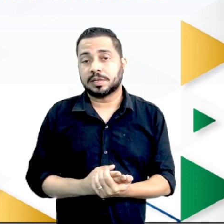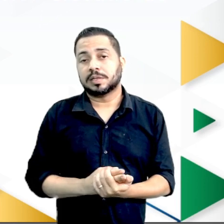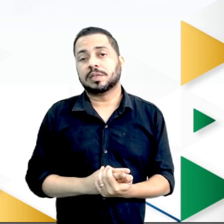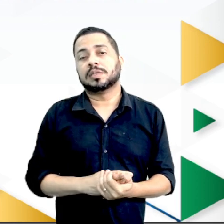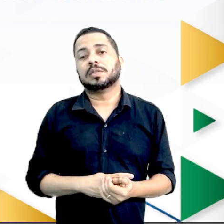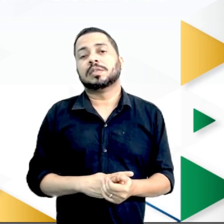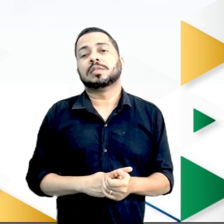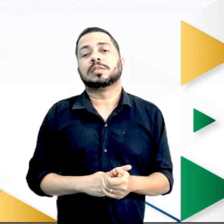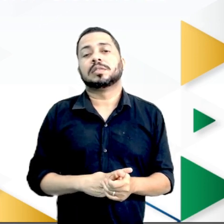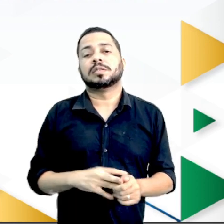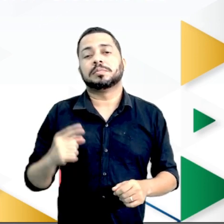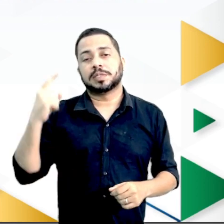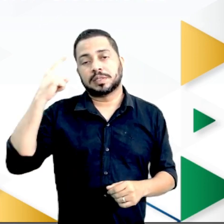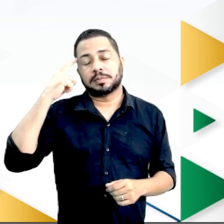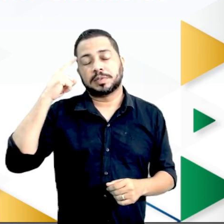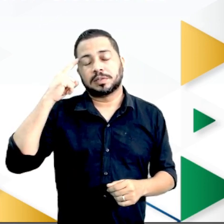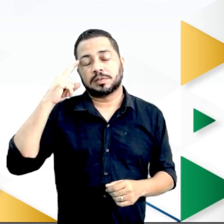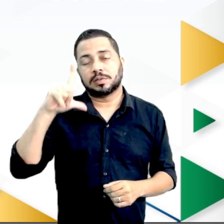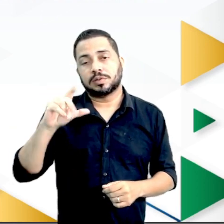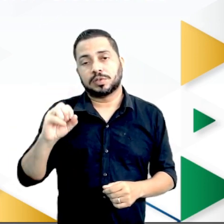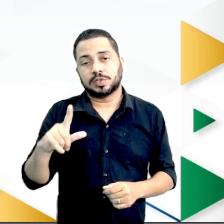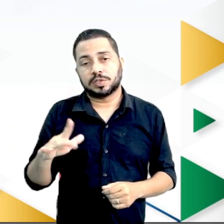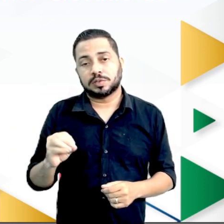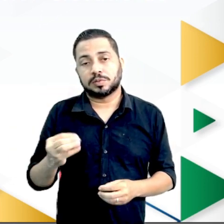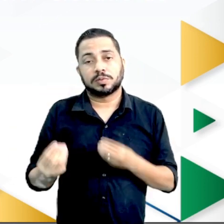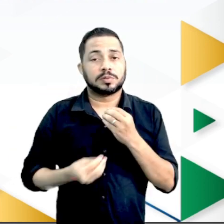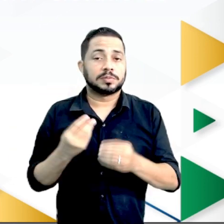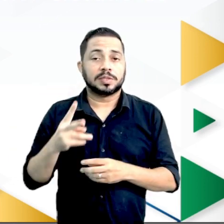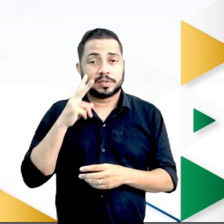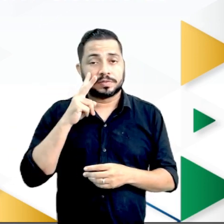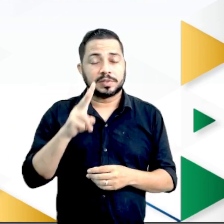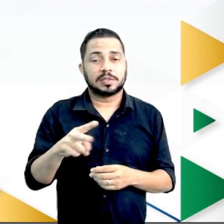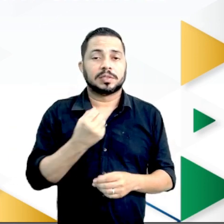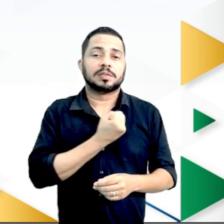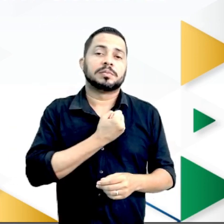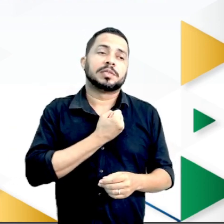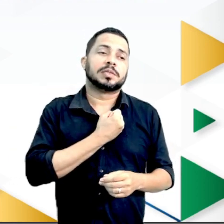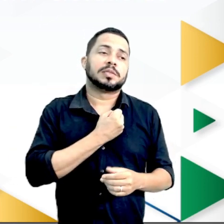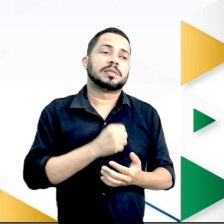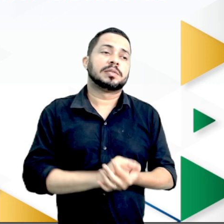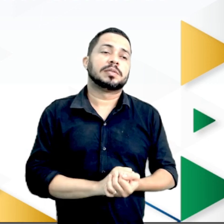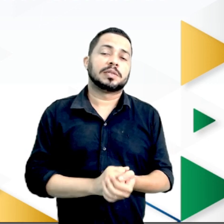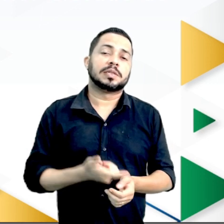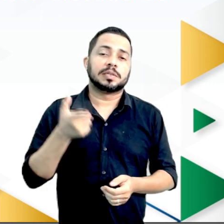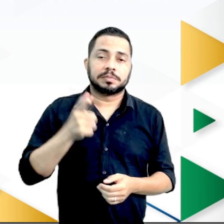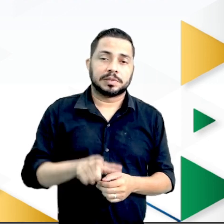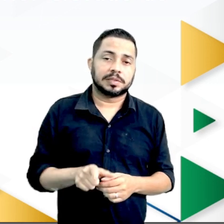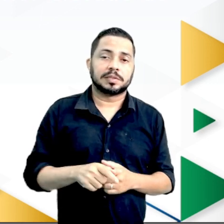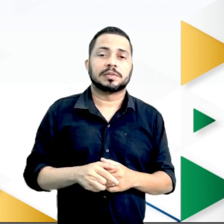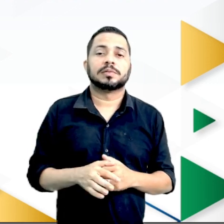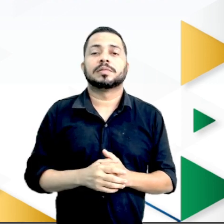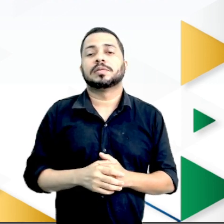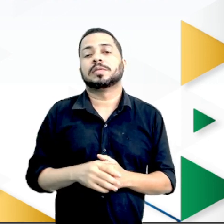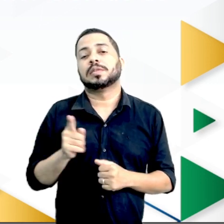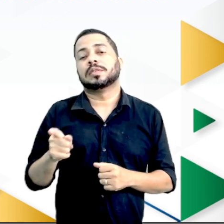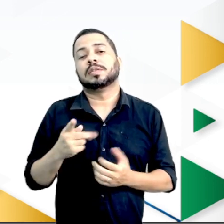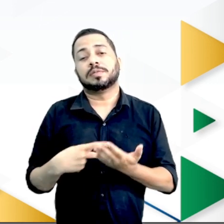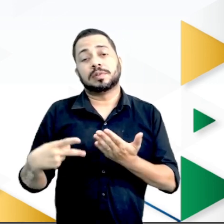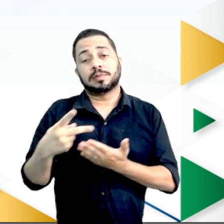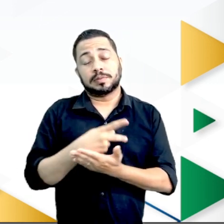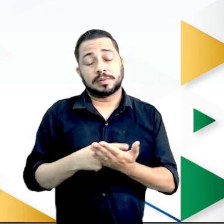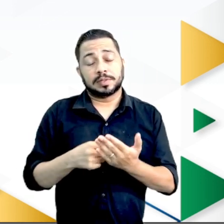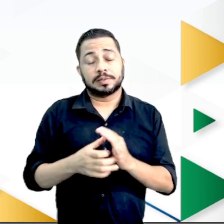lógica, de raciocínio e pensamento lógico, como essa que você está vendo aí numericamente, tá bom? A repetição é a partir dessa figura